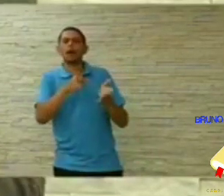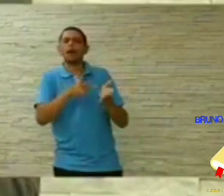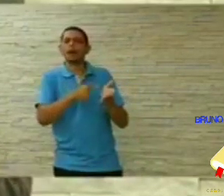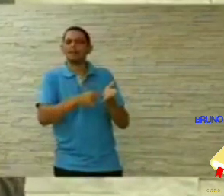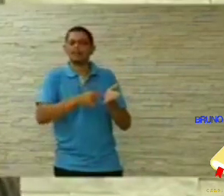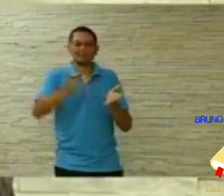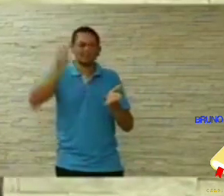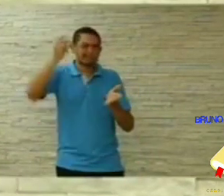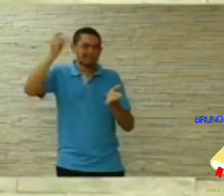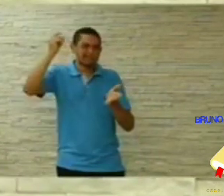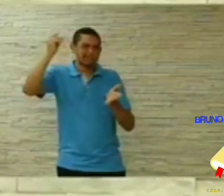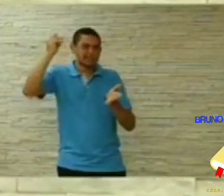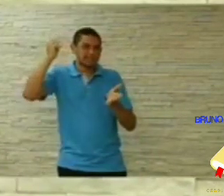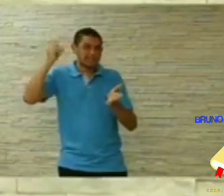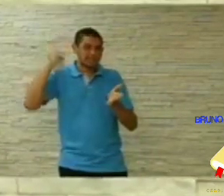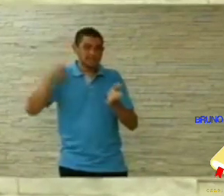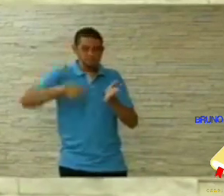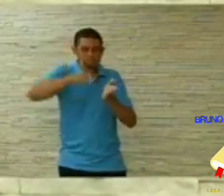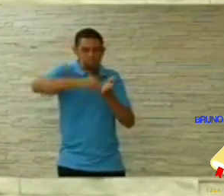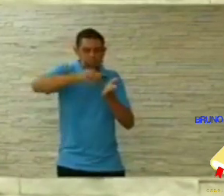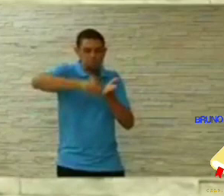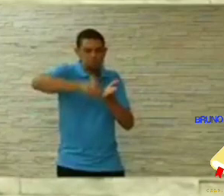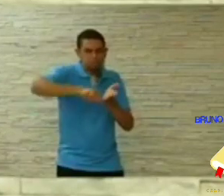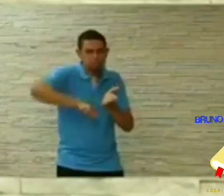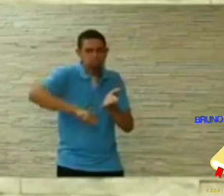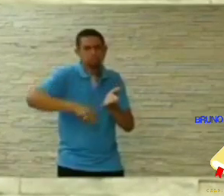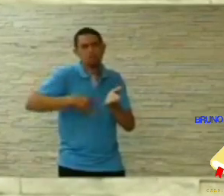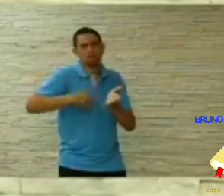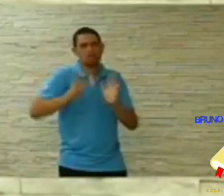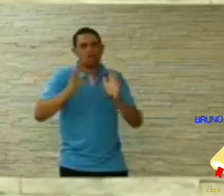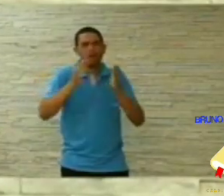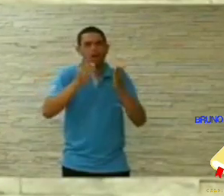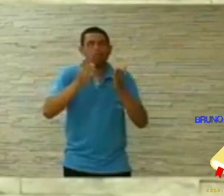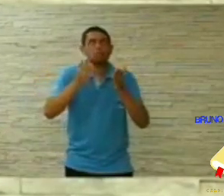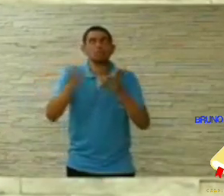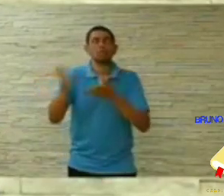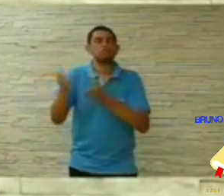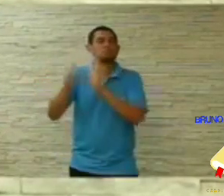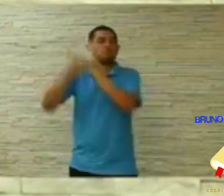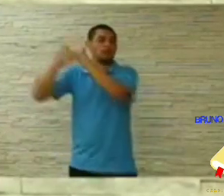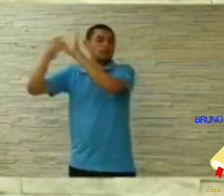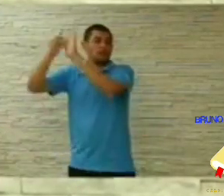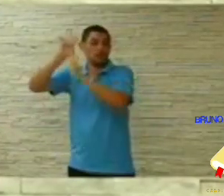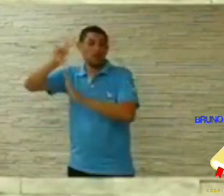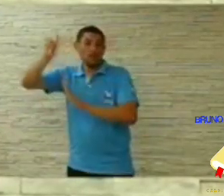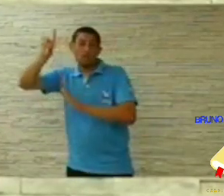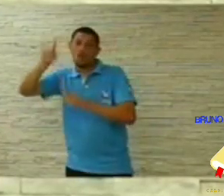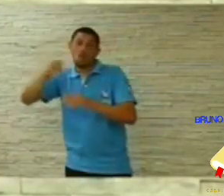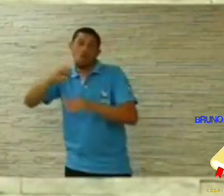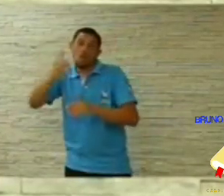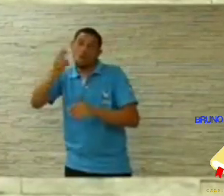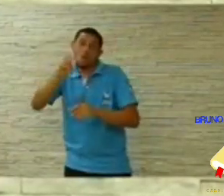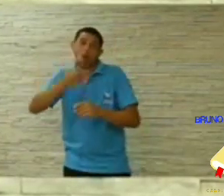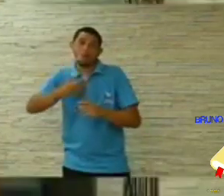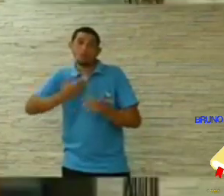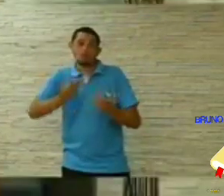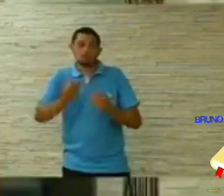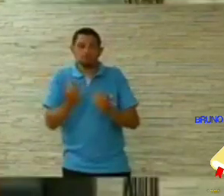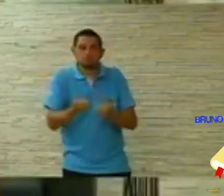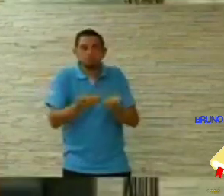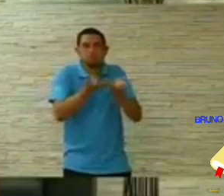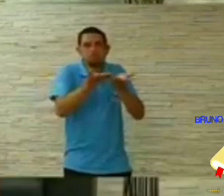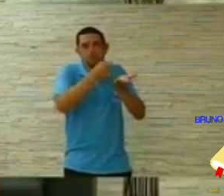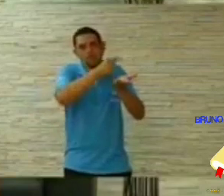homens escreveram, a sua maioria ali, ou para o rei ou para Deus, mas a maioria deles em homenagem a Deus, né? Deus